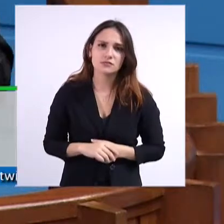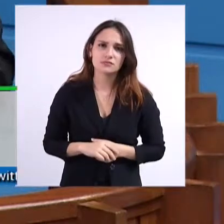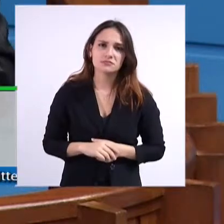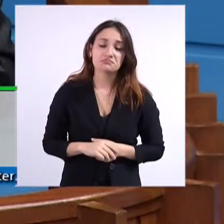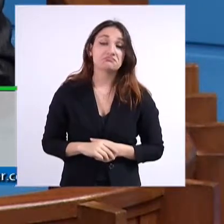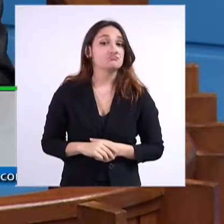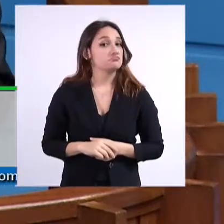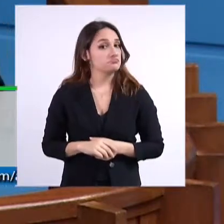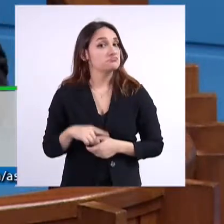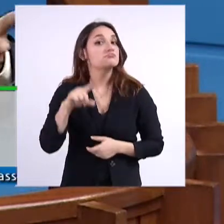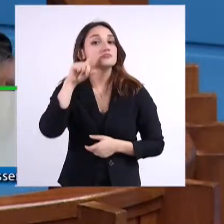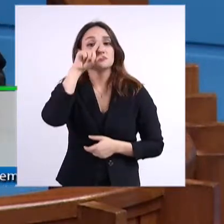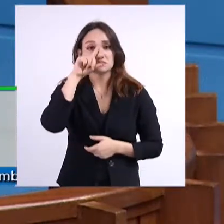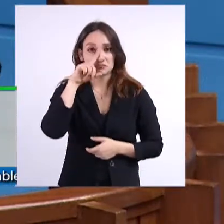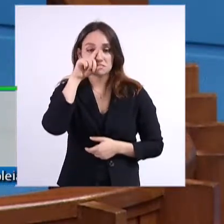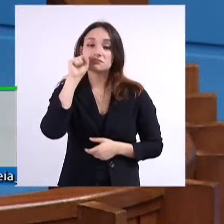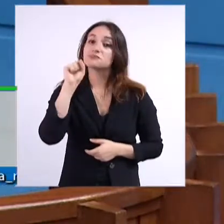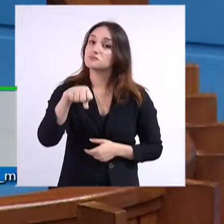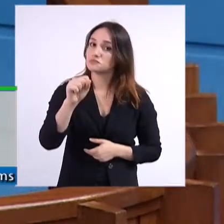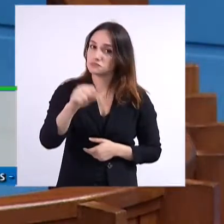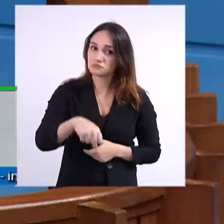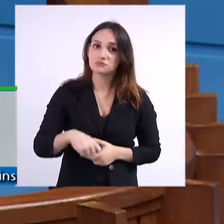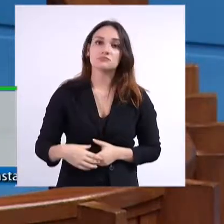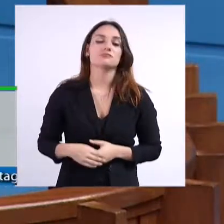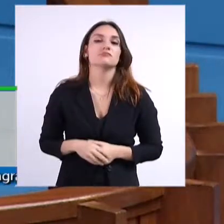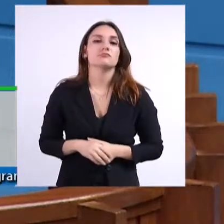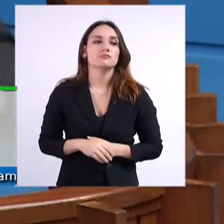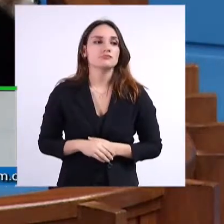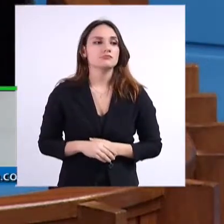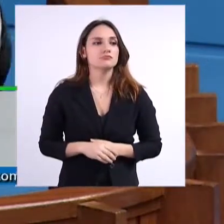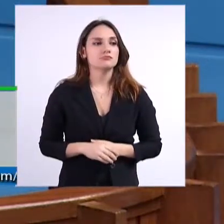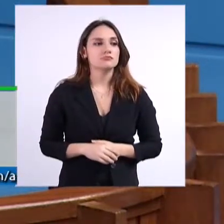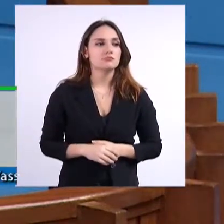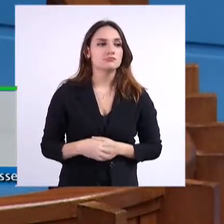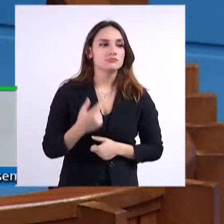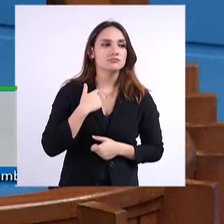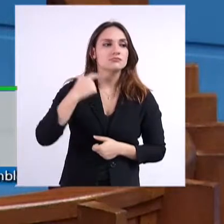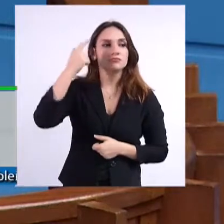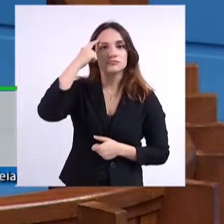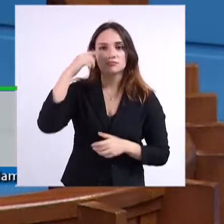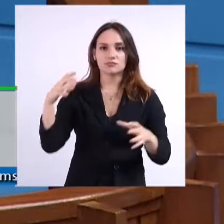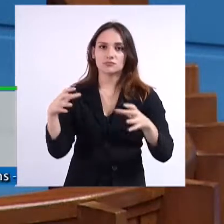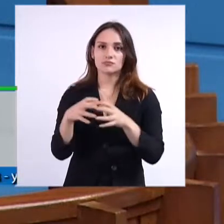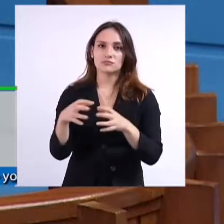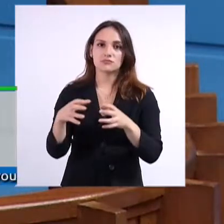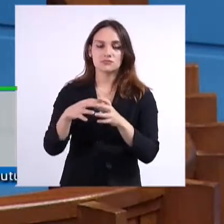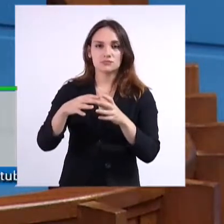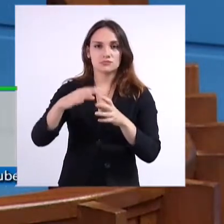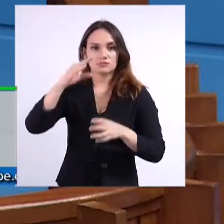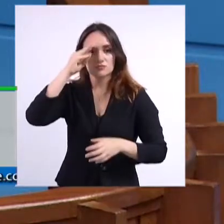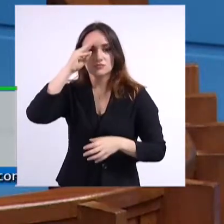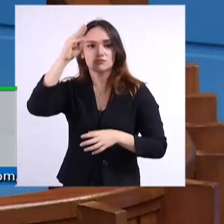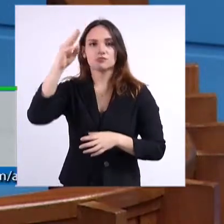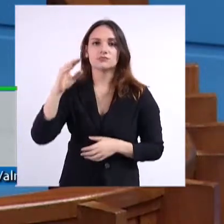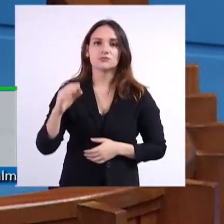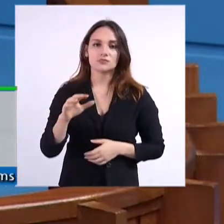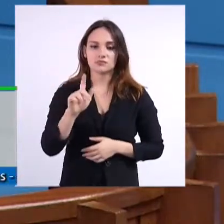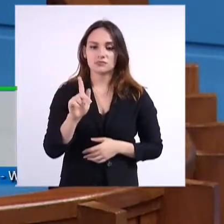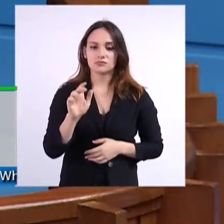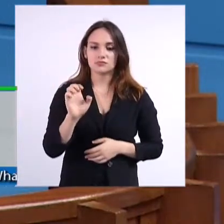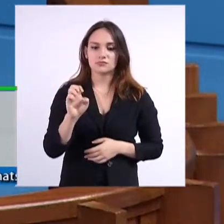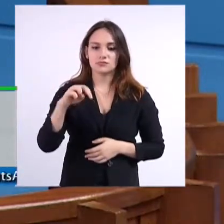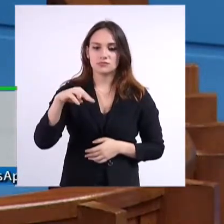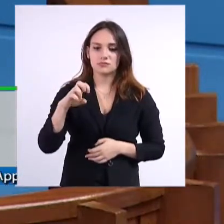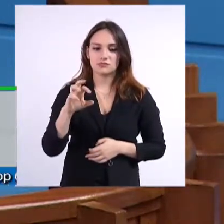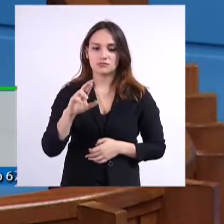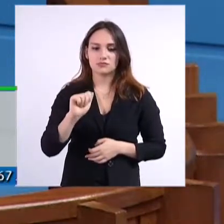Então é um risco muito grande. Eu acho que os militares, generais que estão lá no governo com salário